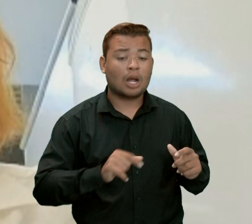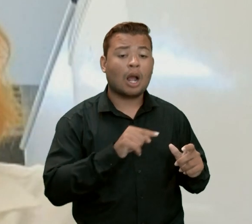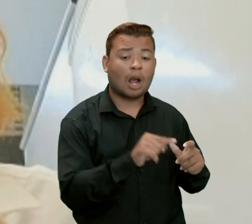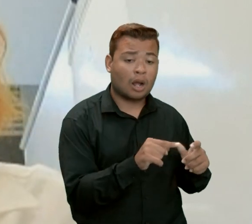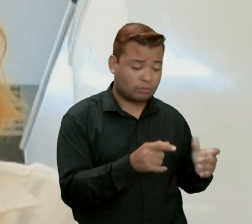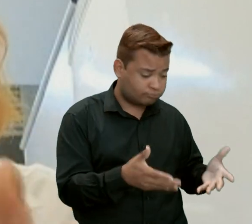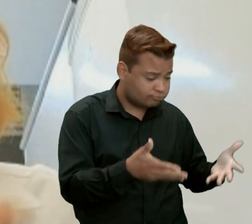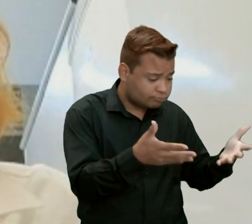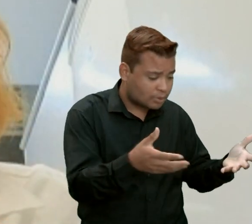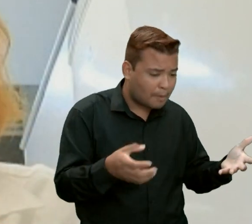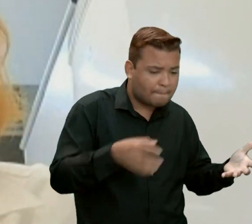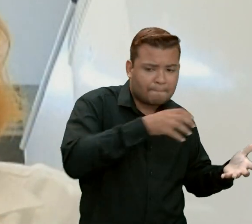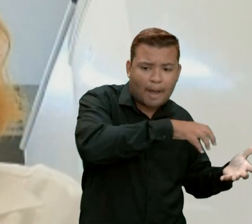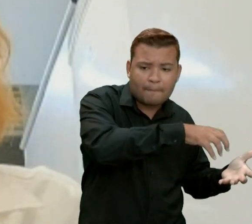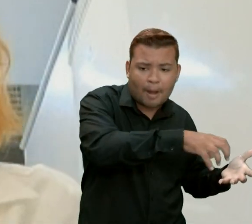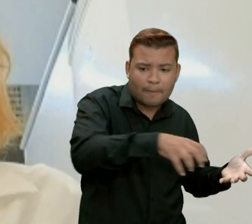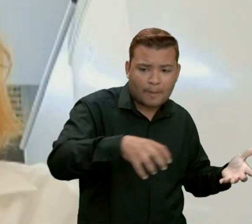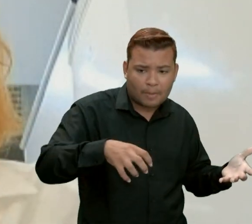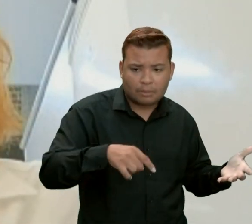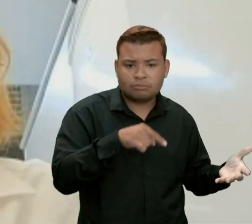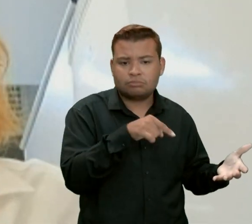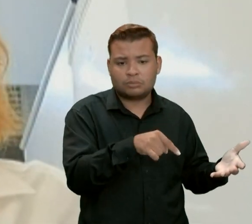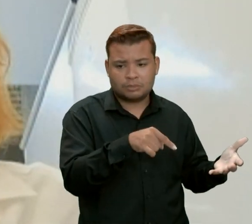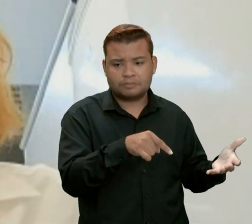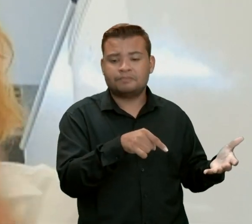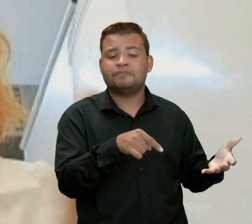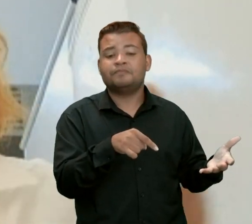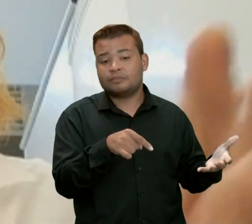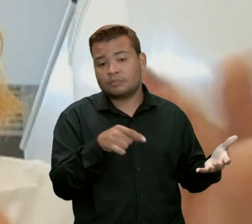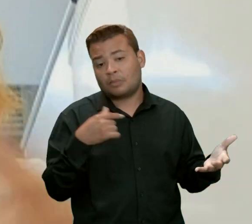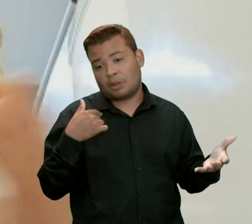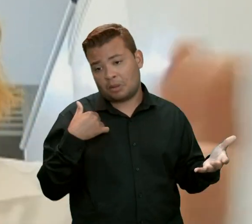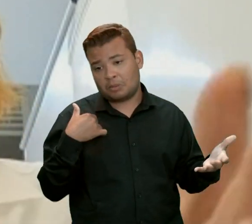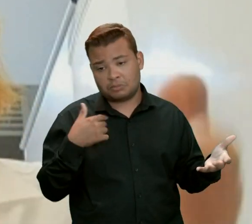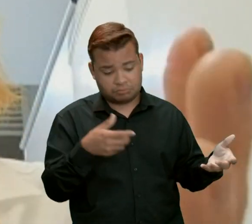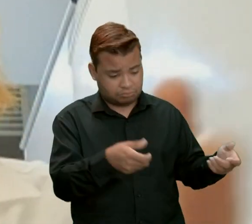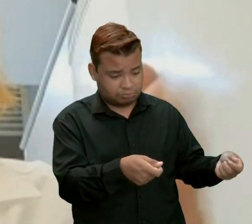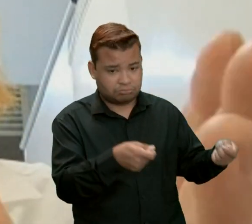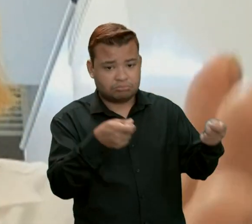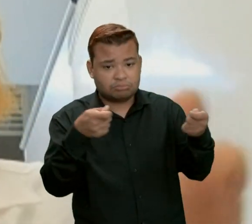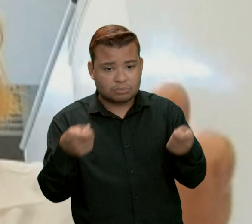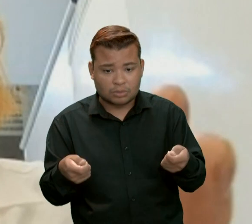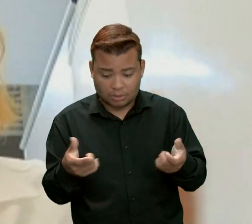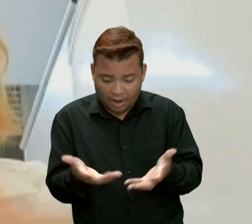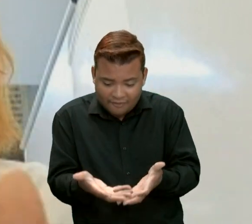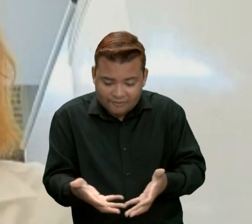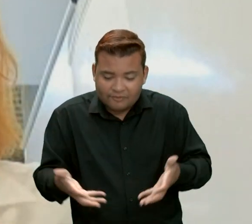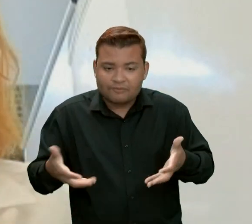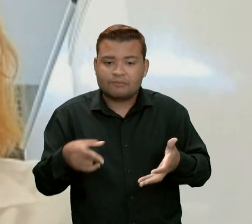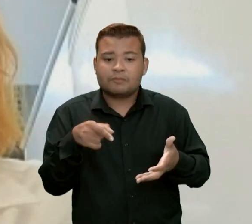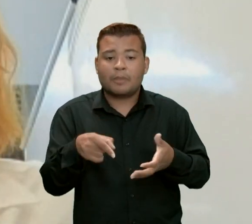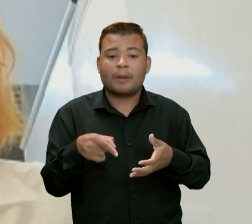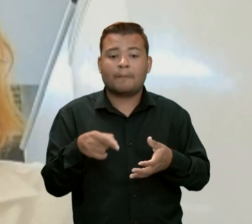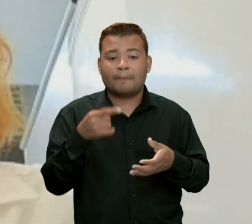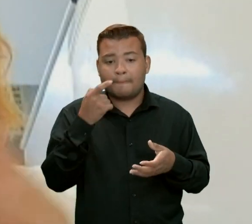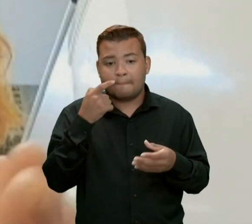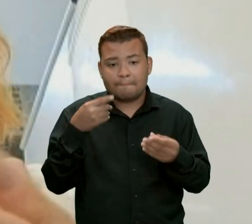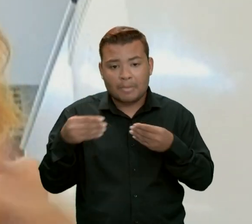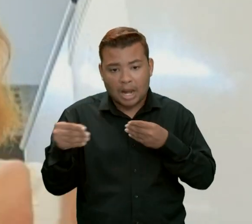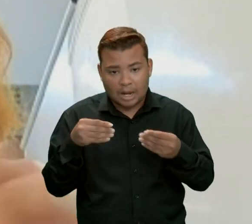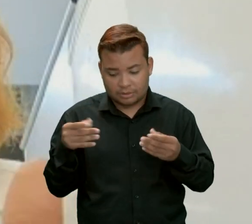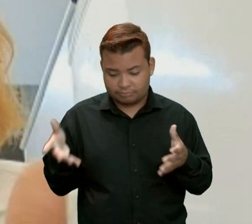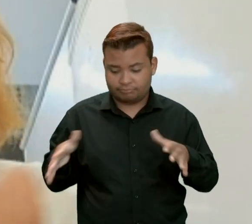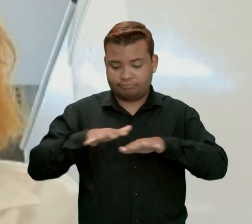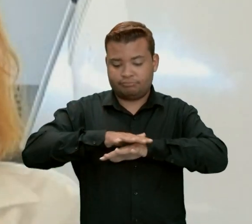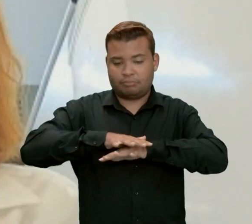vegetais, os folhosos ali dentro e coloca, então, numa vasilha plástica bem grande, forra com papel